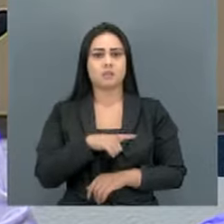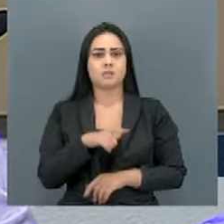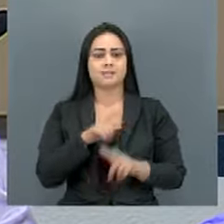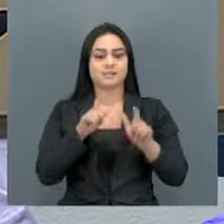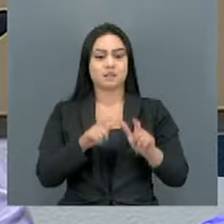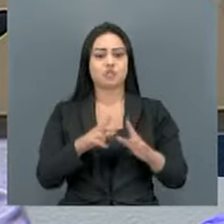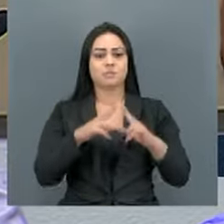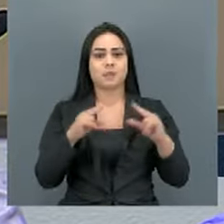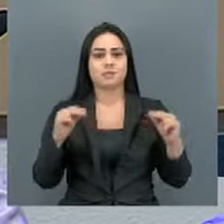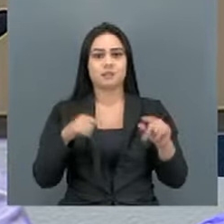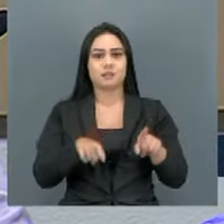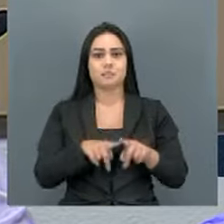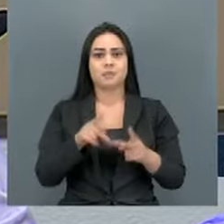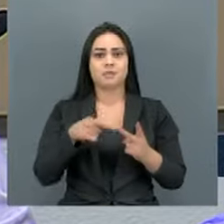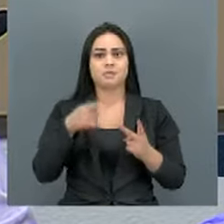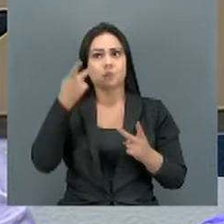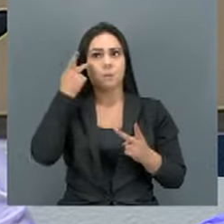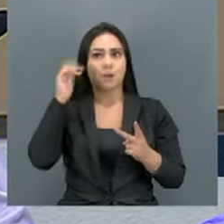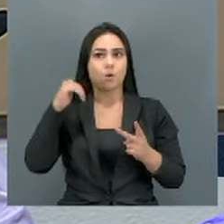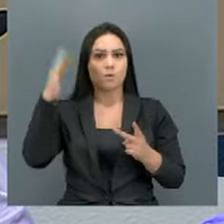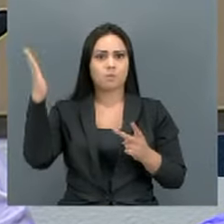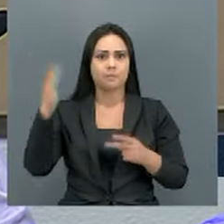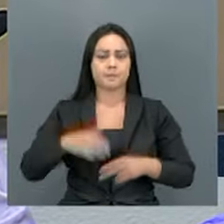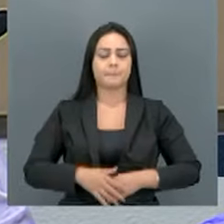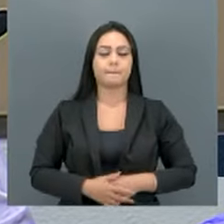Brasília e de São Paulo.